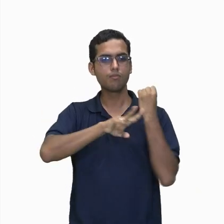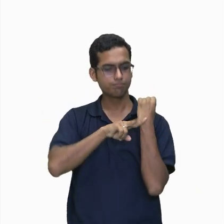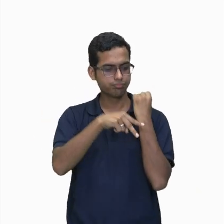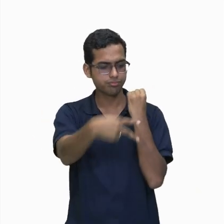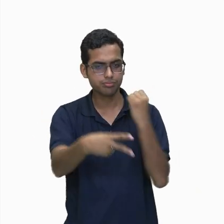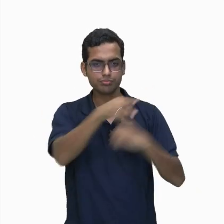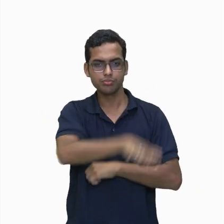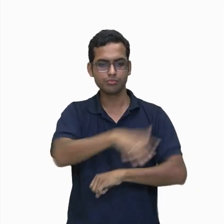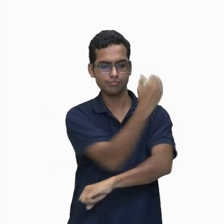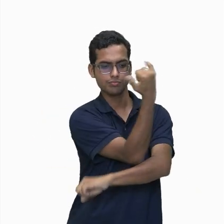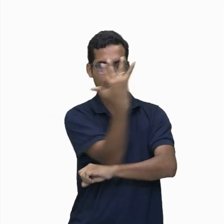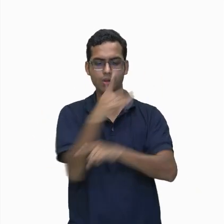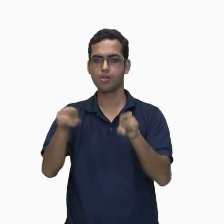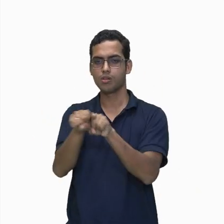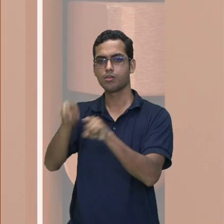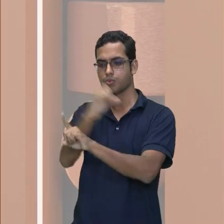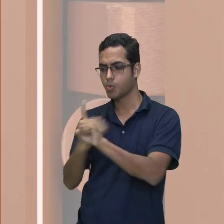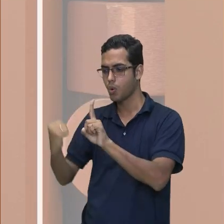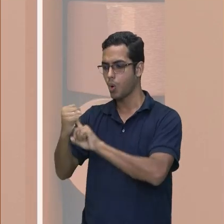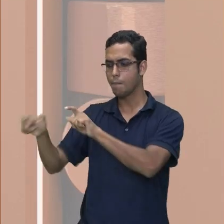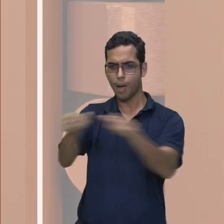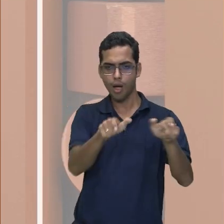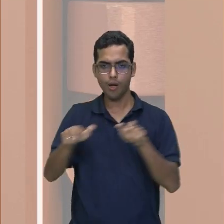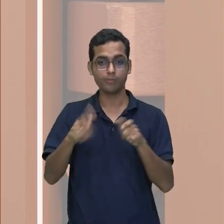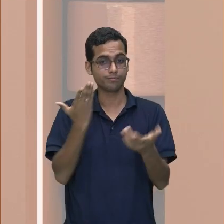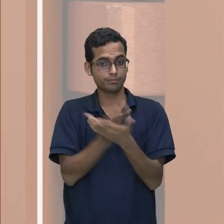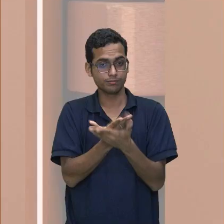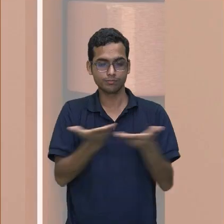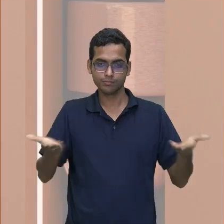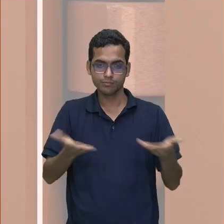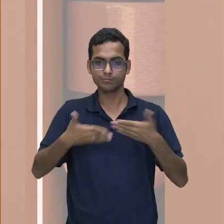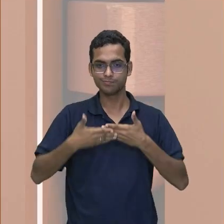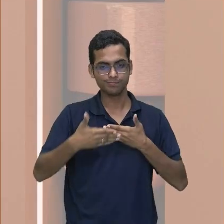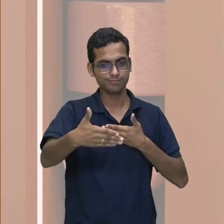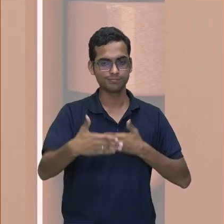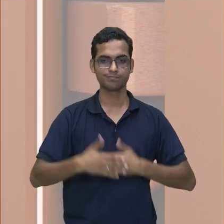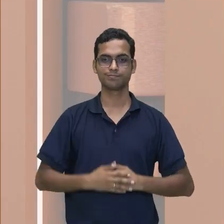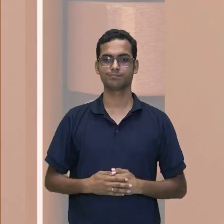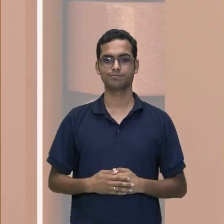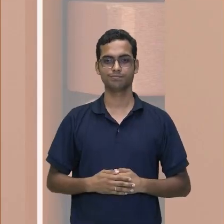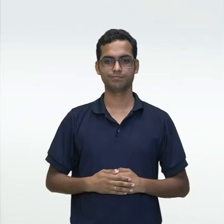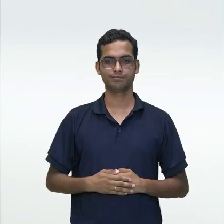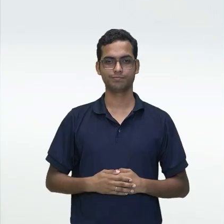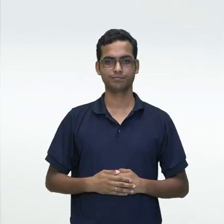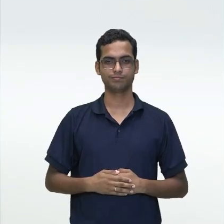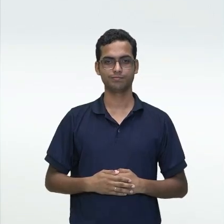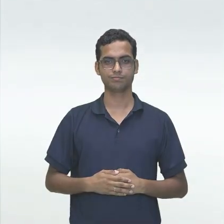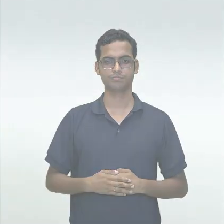impactos ambientais e sociais. Então, vamos agora para o momento da nossa aula.